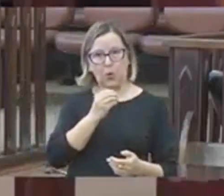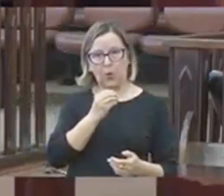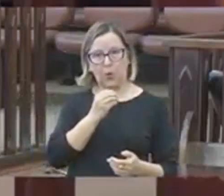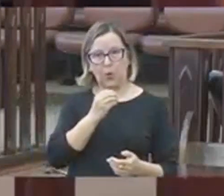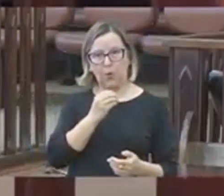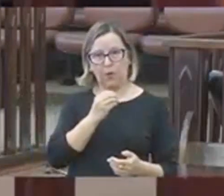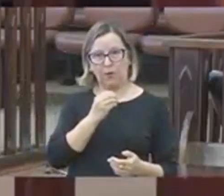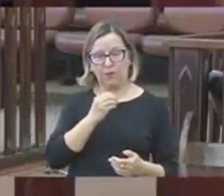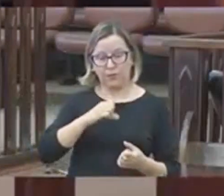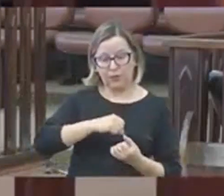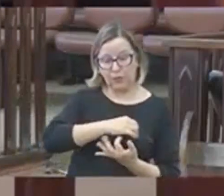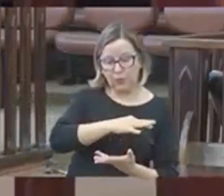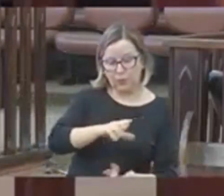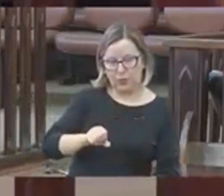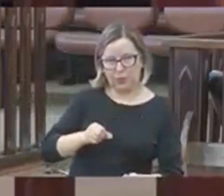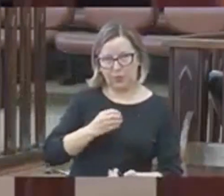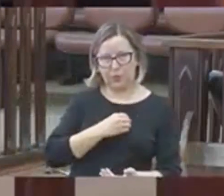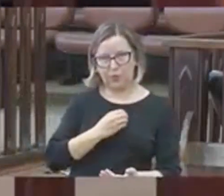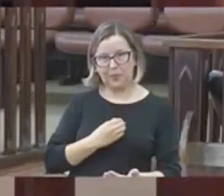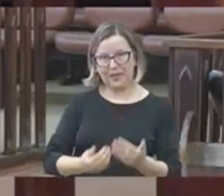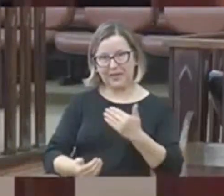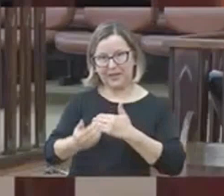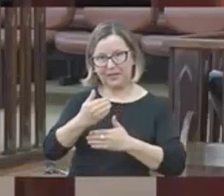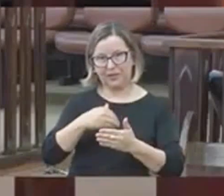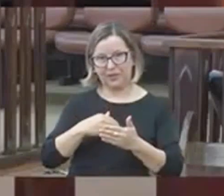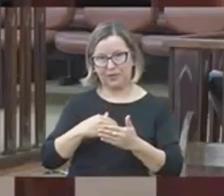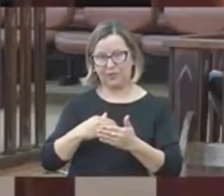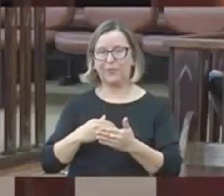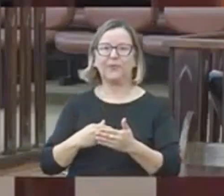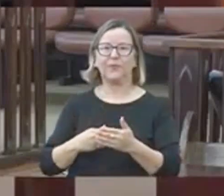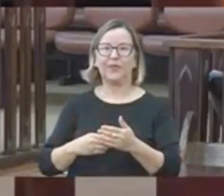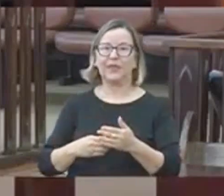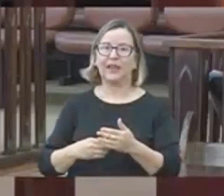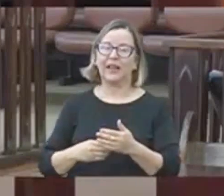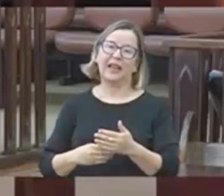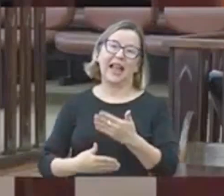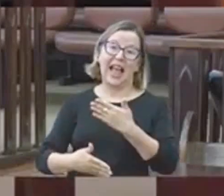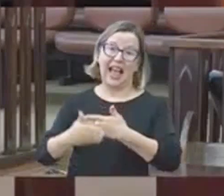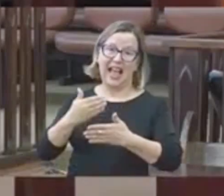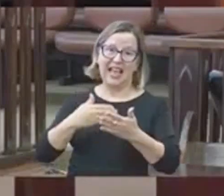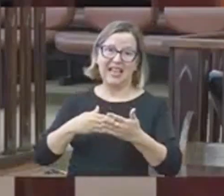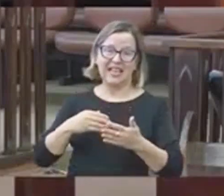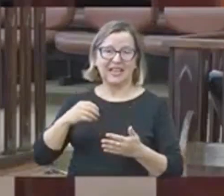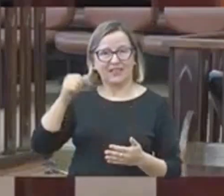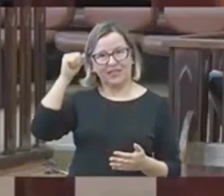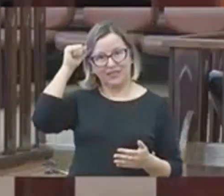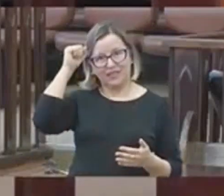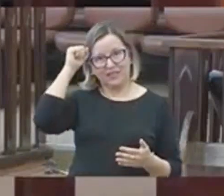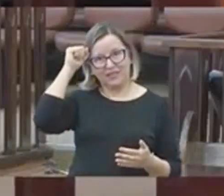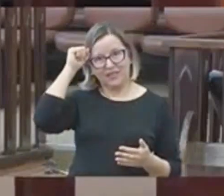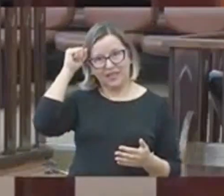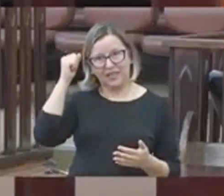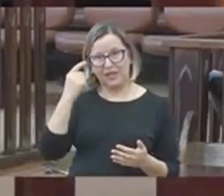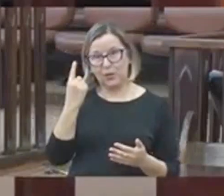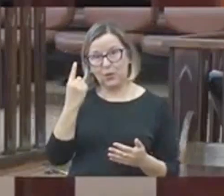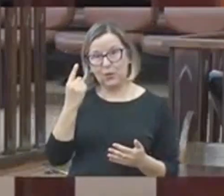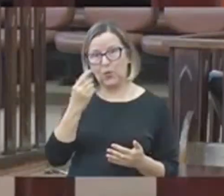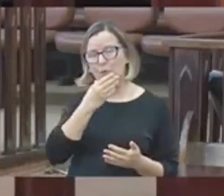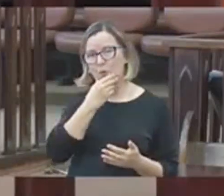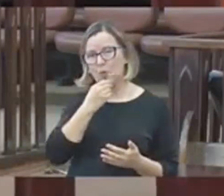os homens. Porque todos pecaram. Está no gene do ser humano